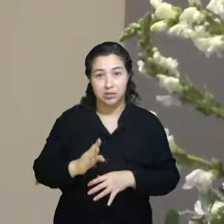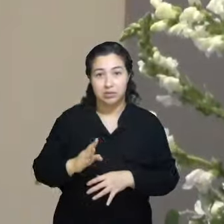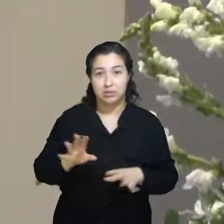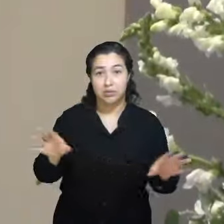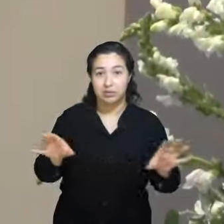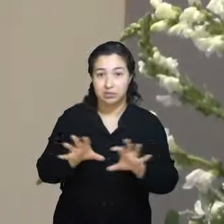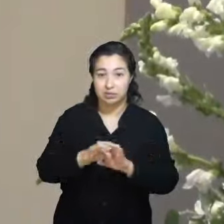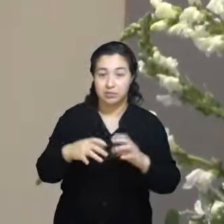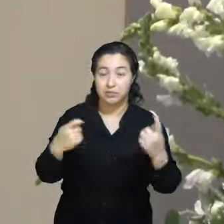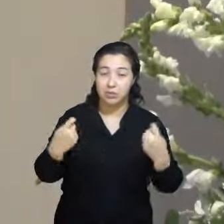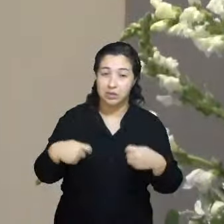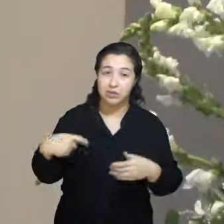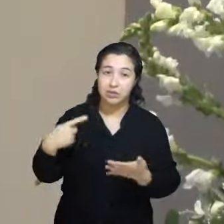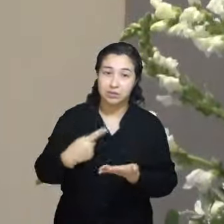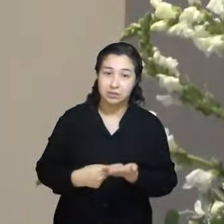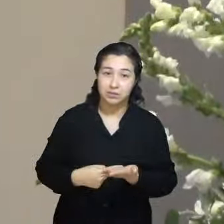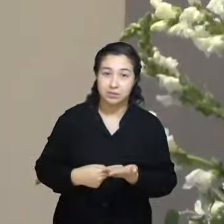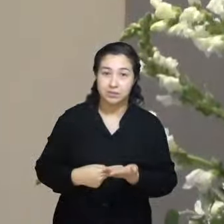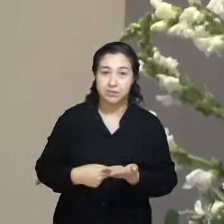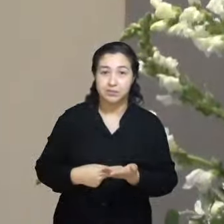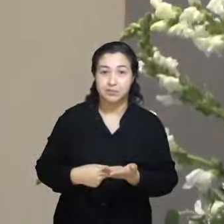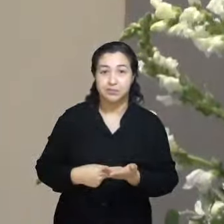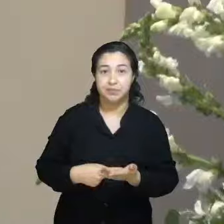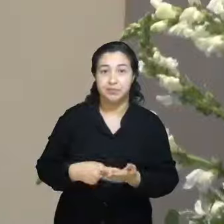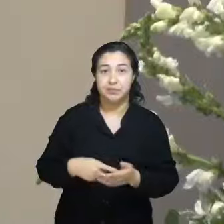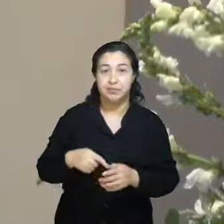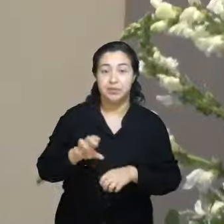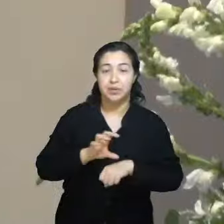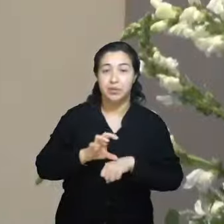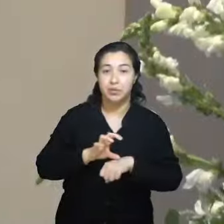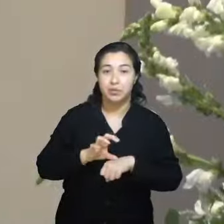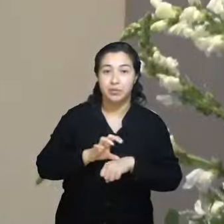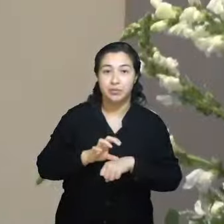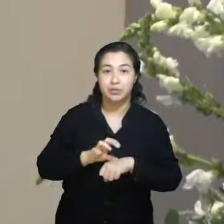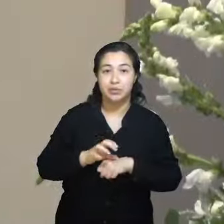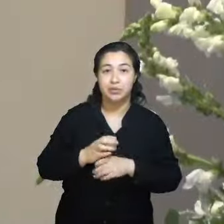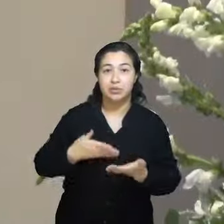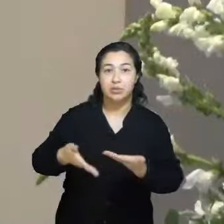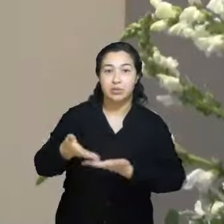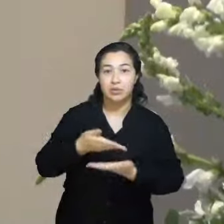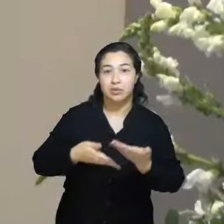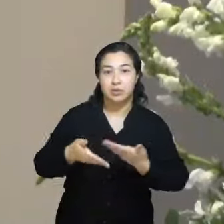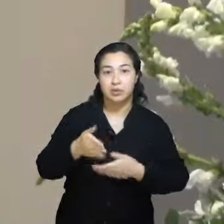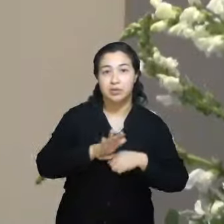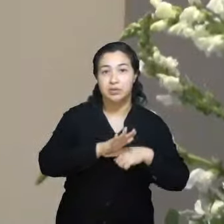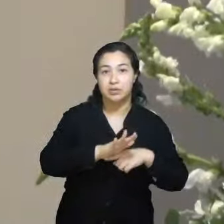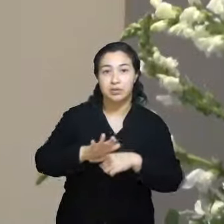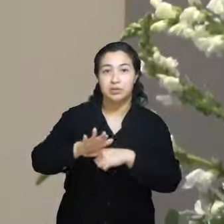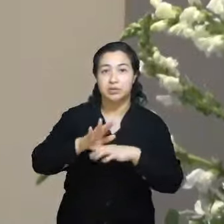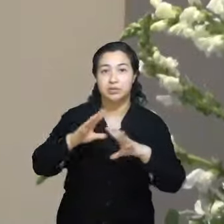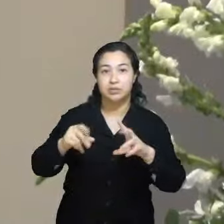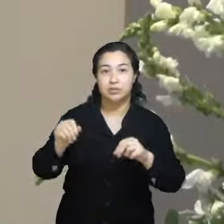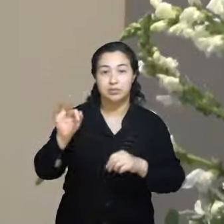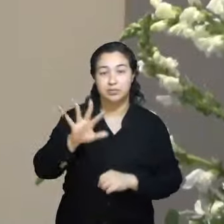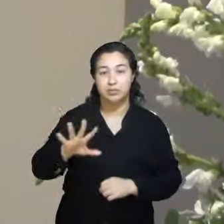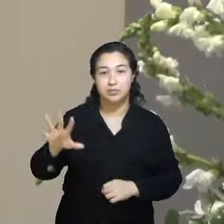a despeito da previsão constitucional da necessária colaboração e cooperação entre os entes